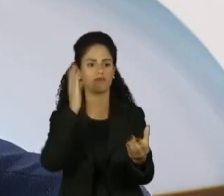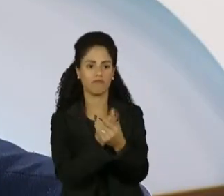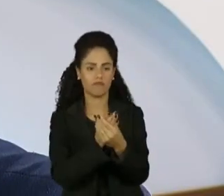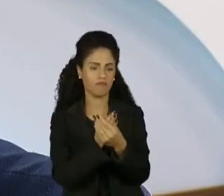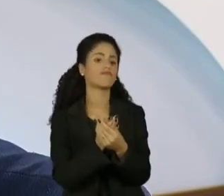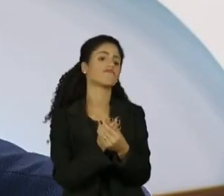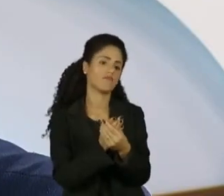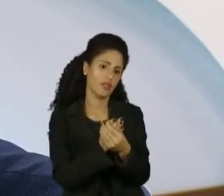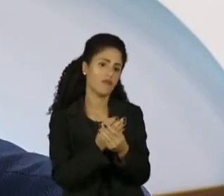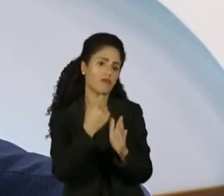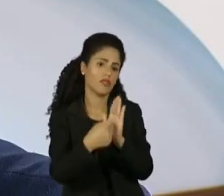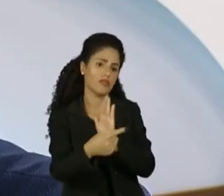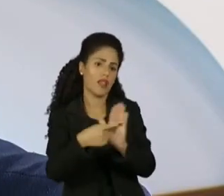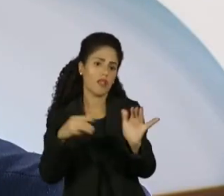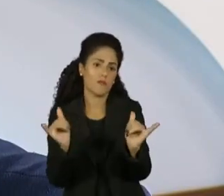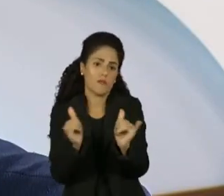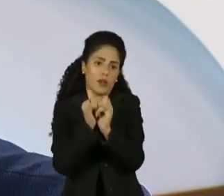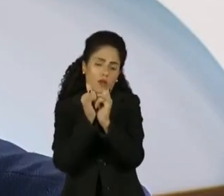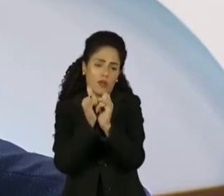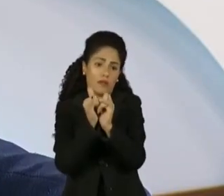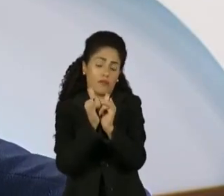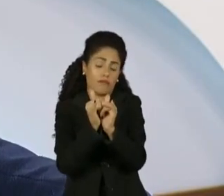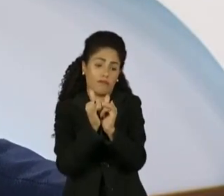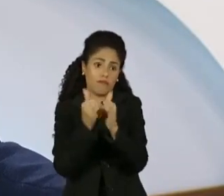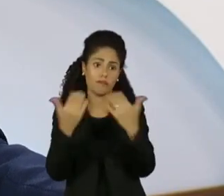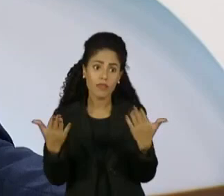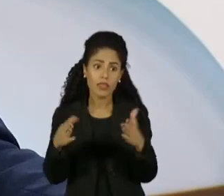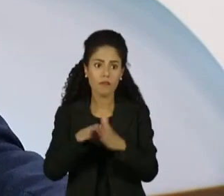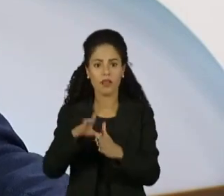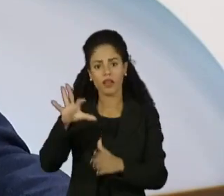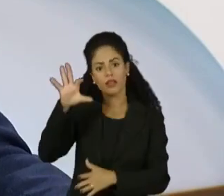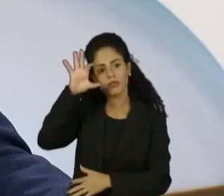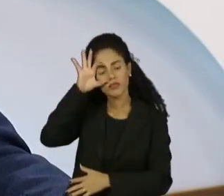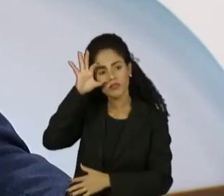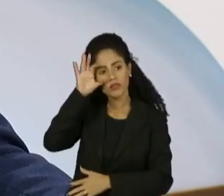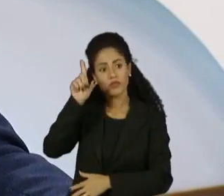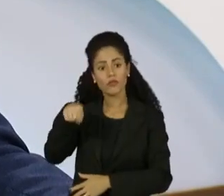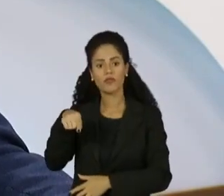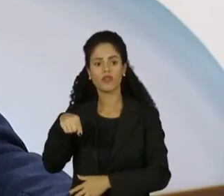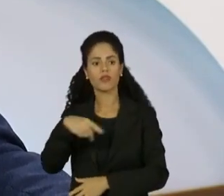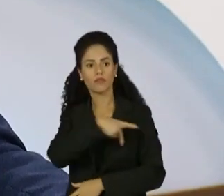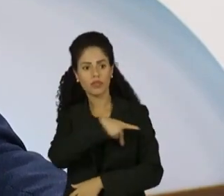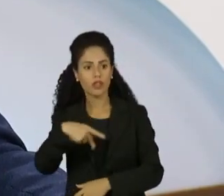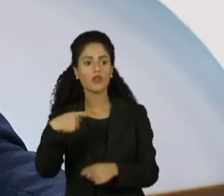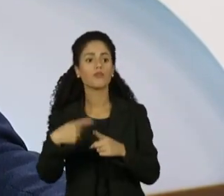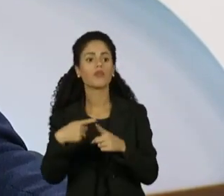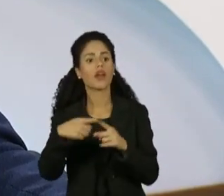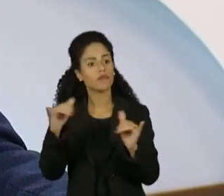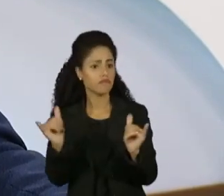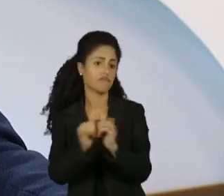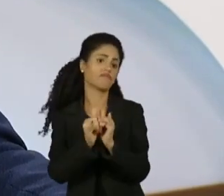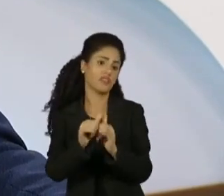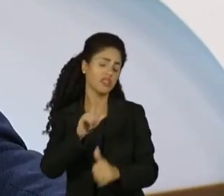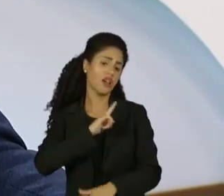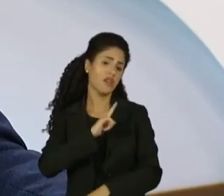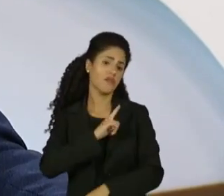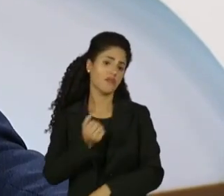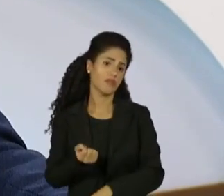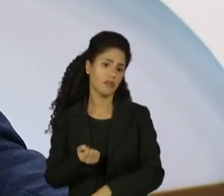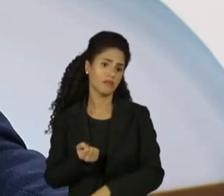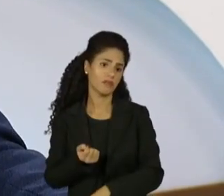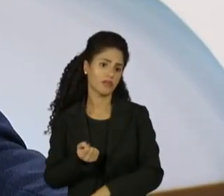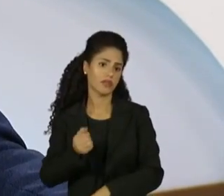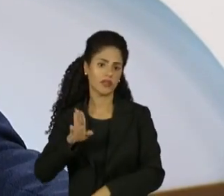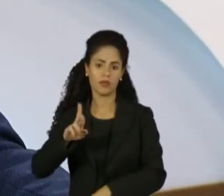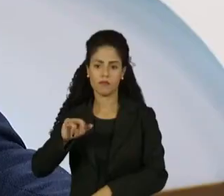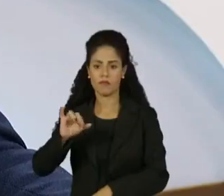foram implementados no Brasil. A própria presidente Dilma Rousseff só é presidente da República porque foi anistiada. O